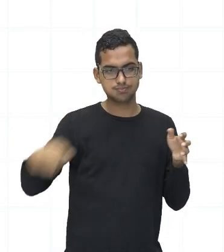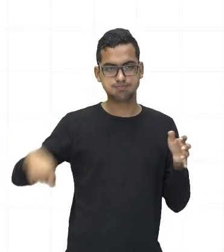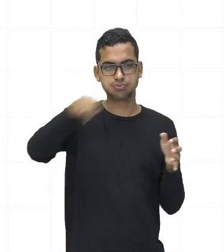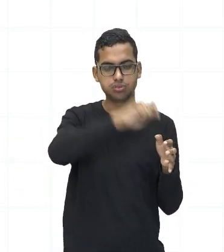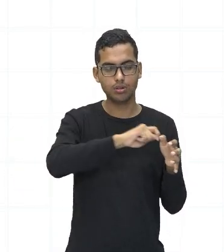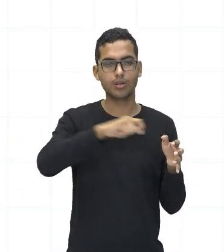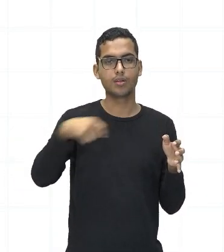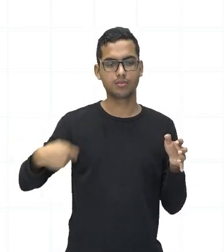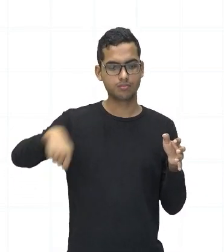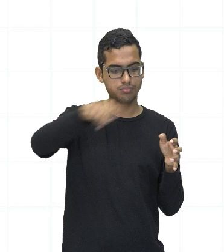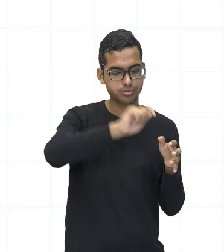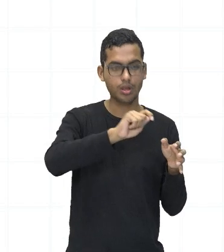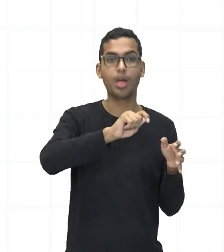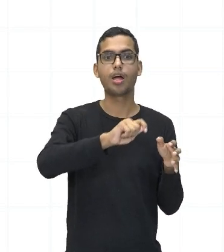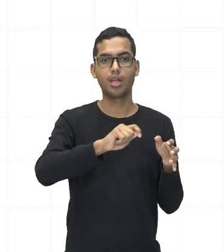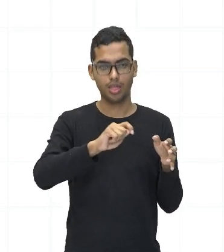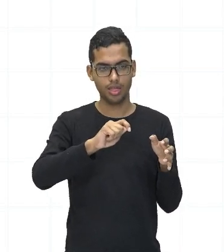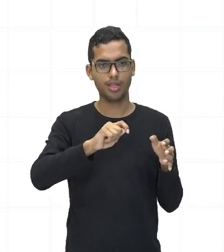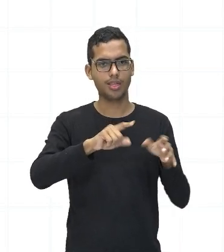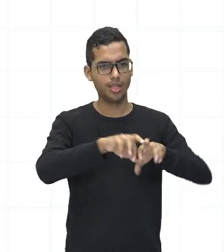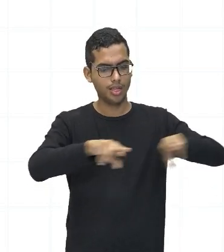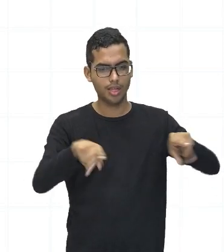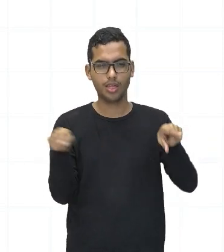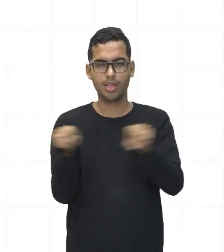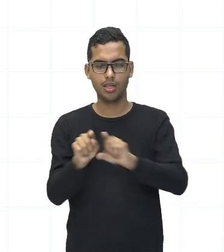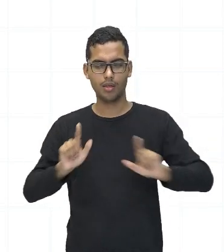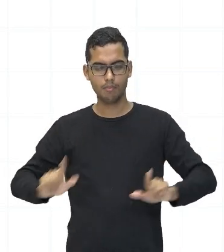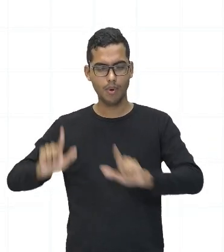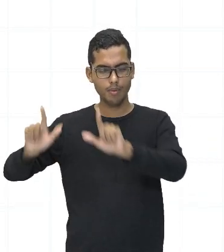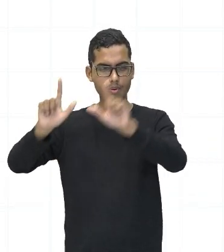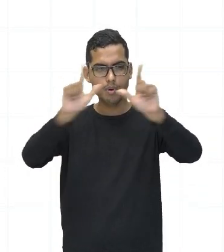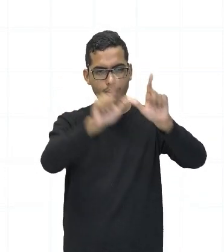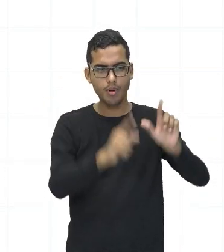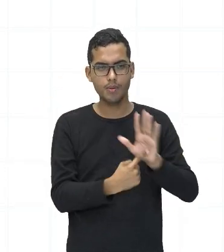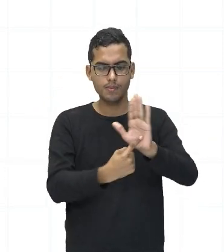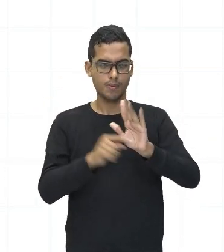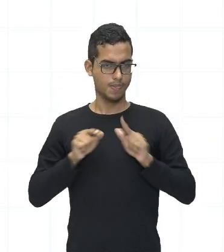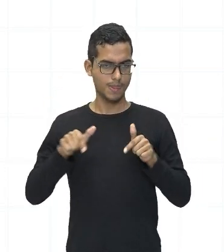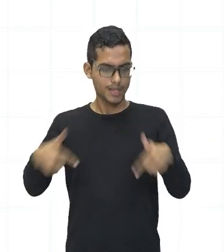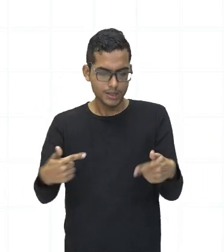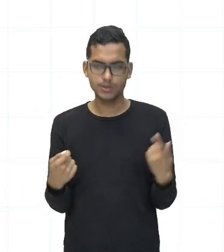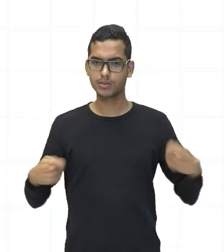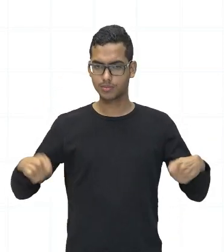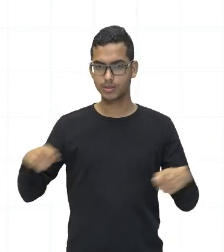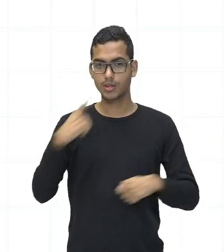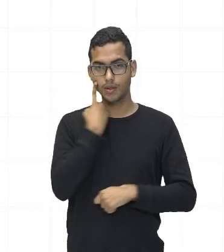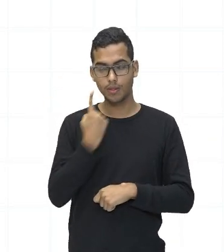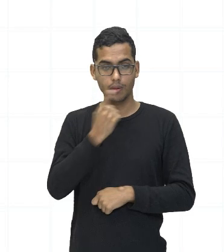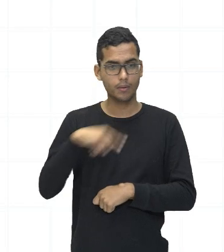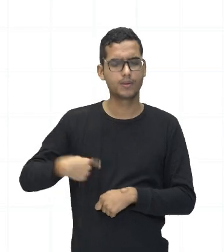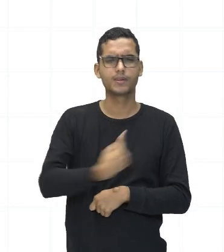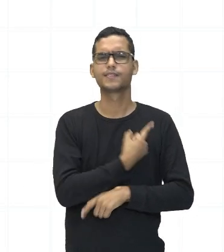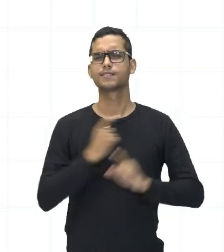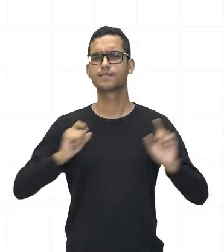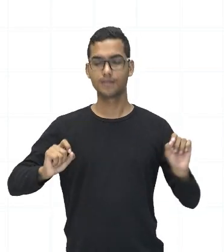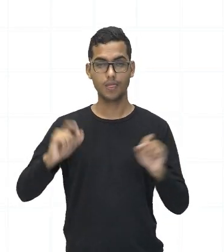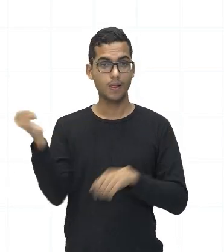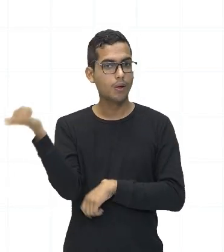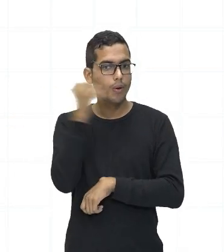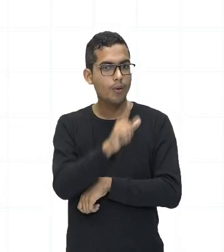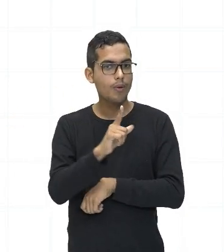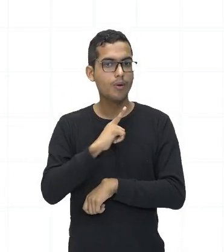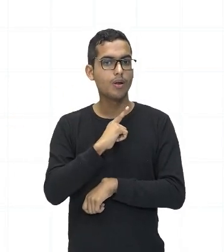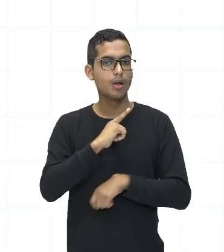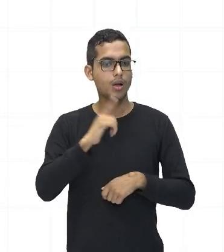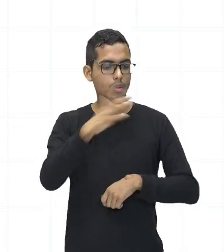tinha vários cartazes, cada cartaz com uma ação que deveria ser tomada, né? Nós, então, iremos conseguir